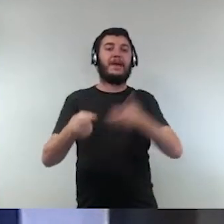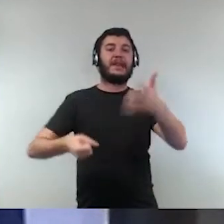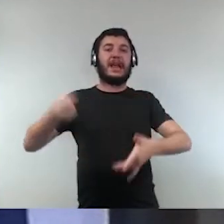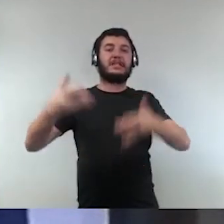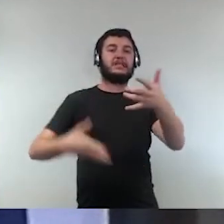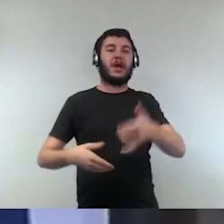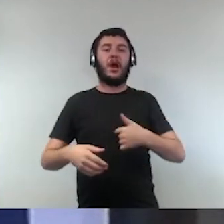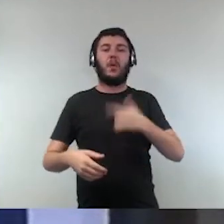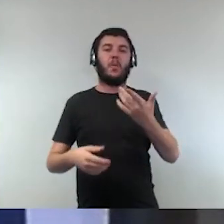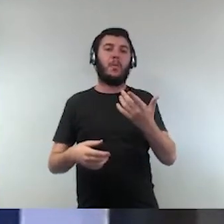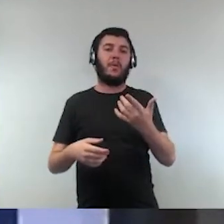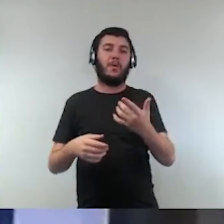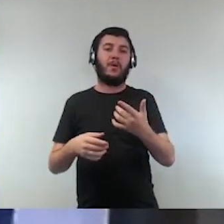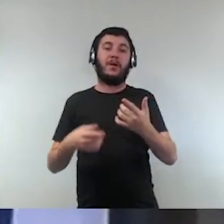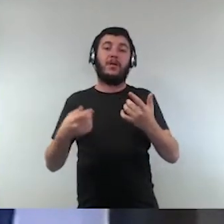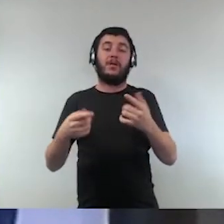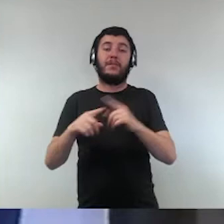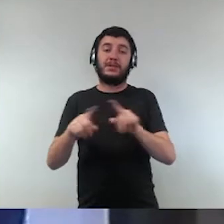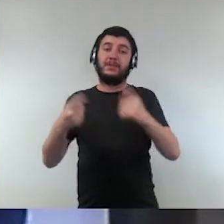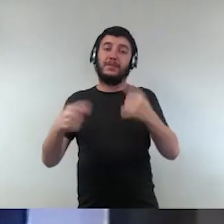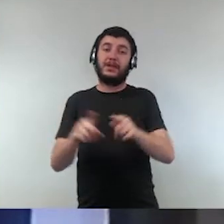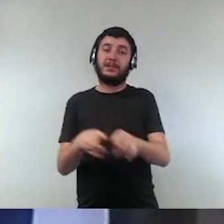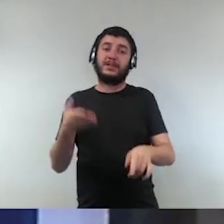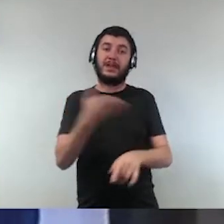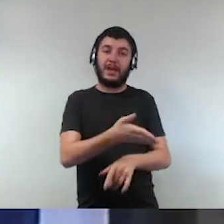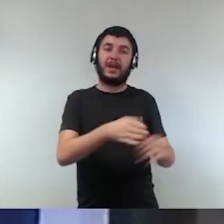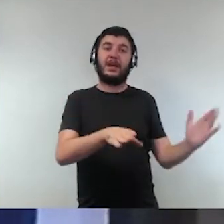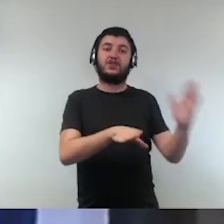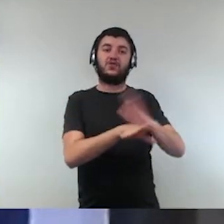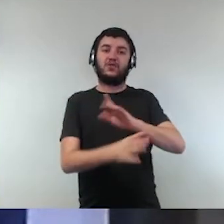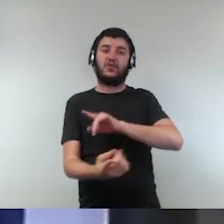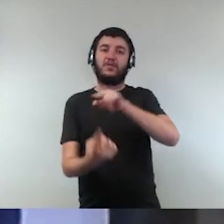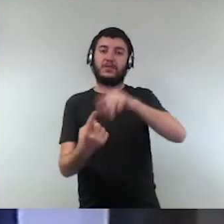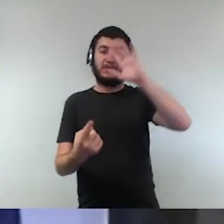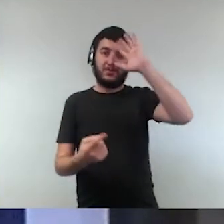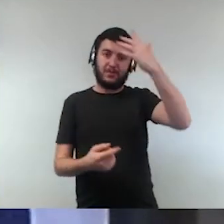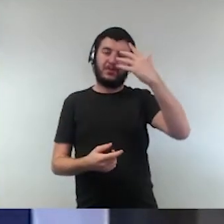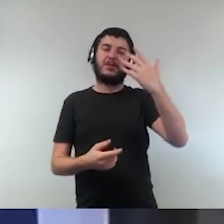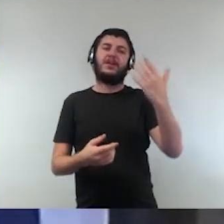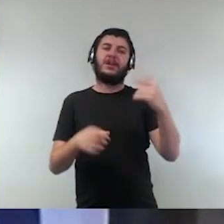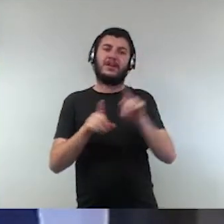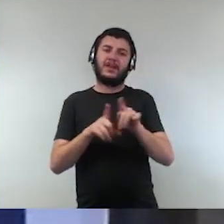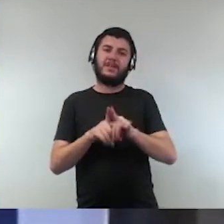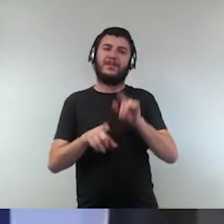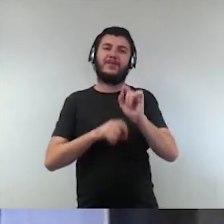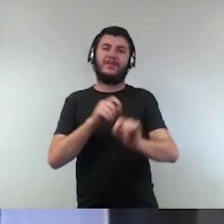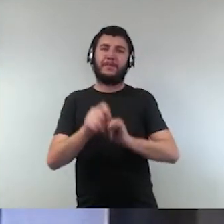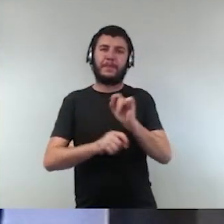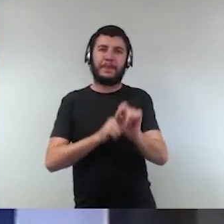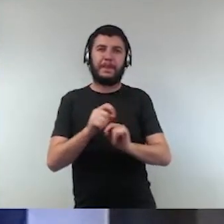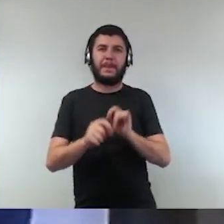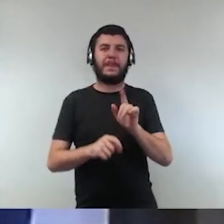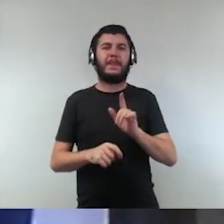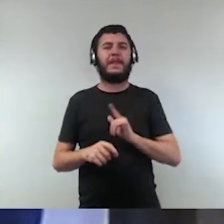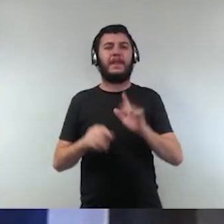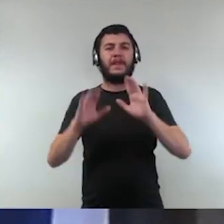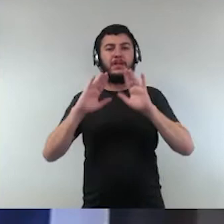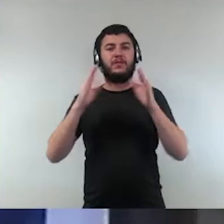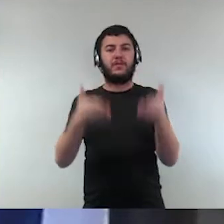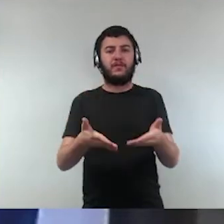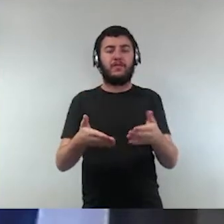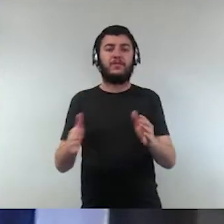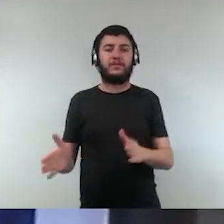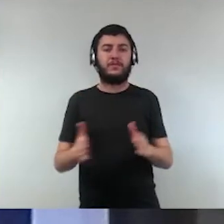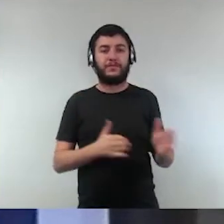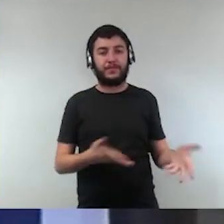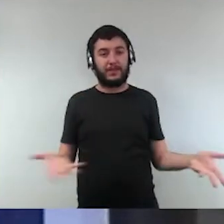a um outro técnico, né, para que pudesse solucionar e lançar luzes sobre essa questão. Falou